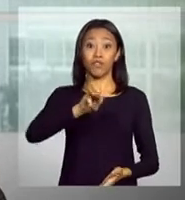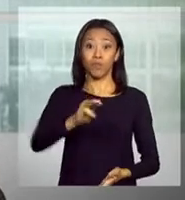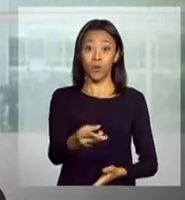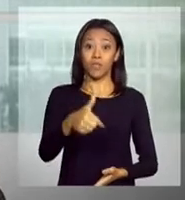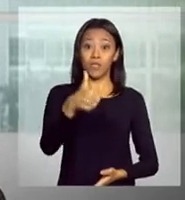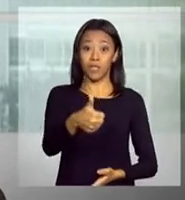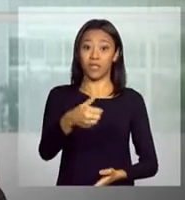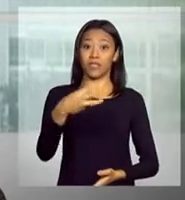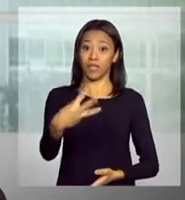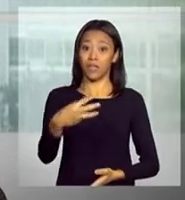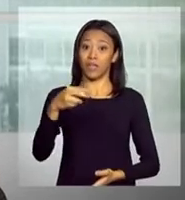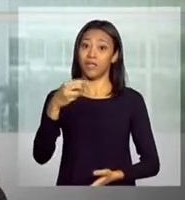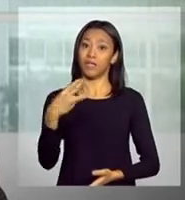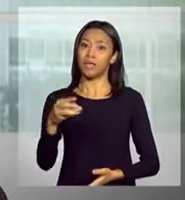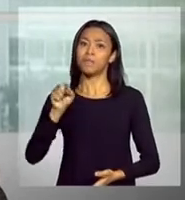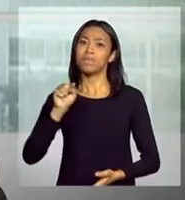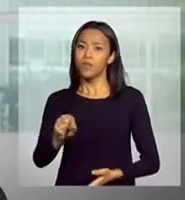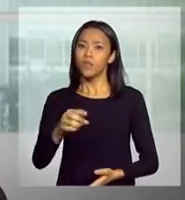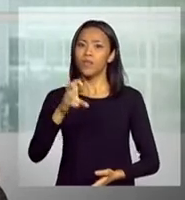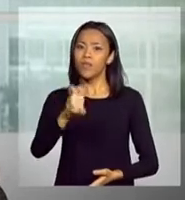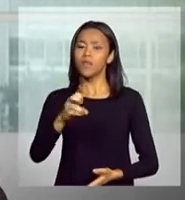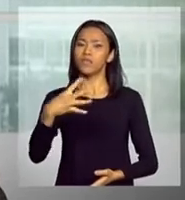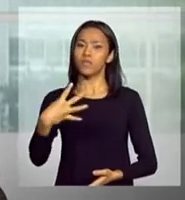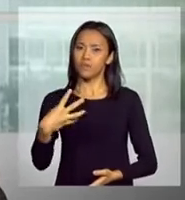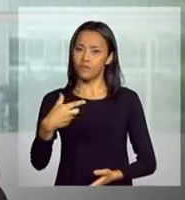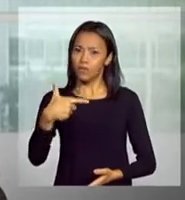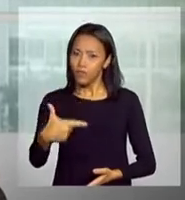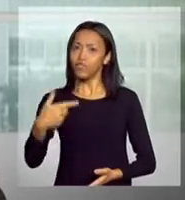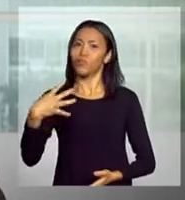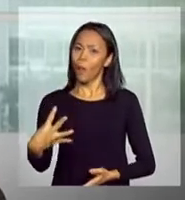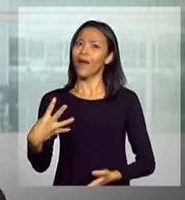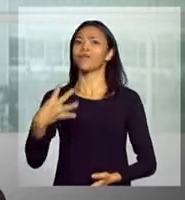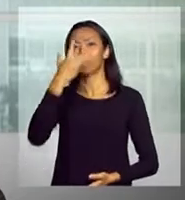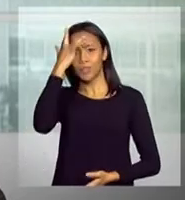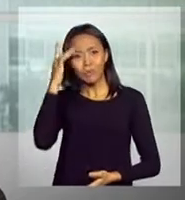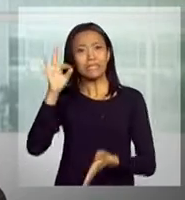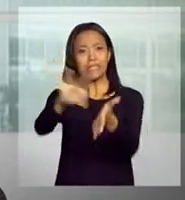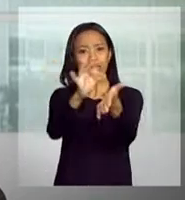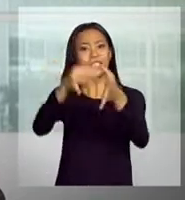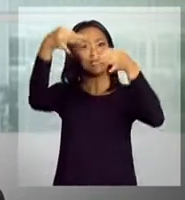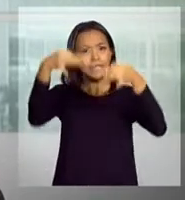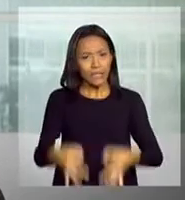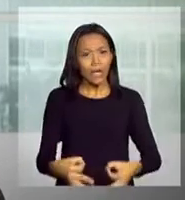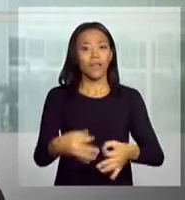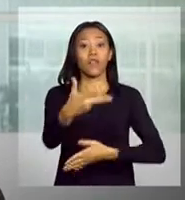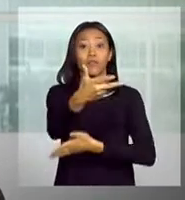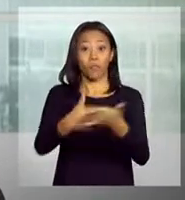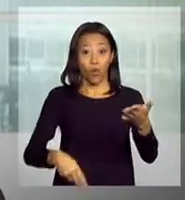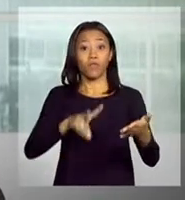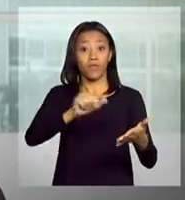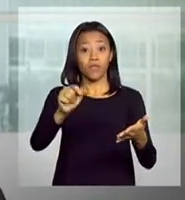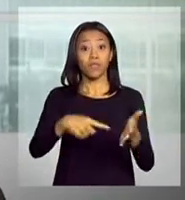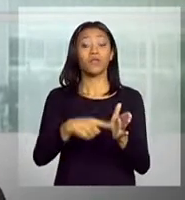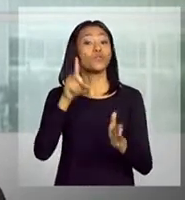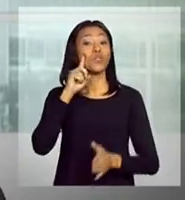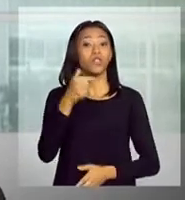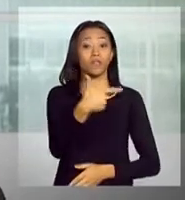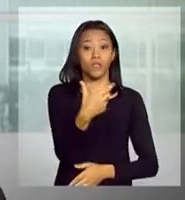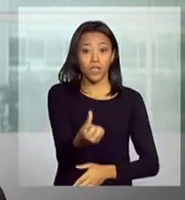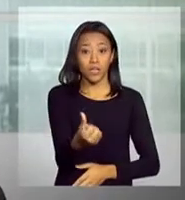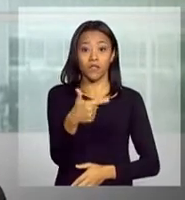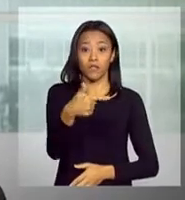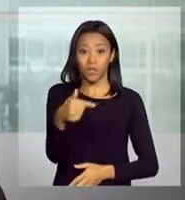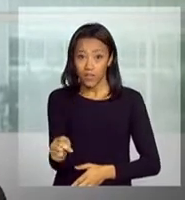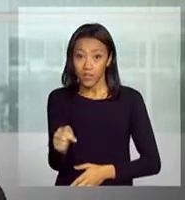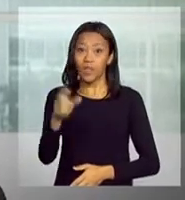milhões 173 1524 inscrições confirmadas as provas serão aplicadas nos dias de